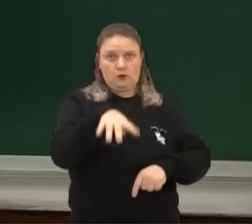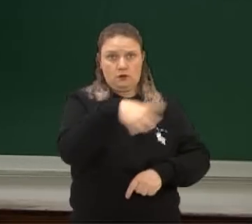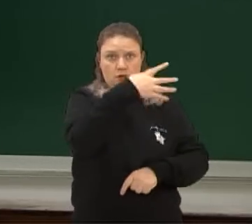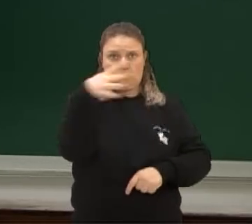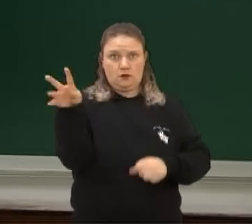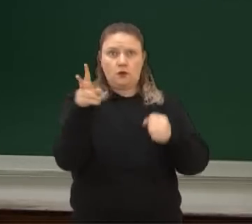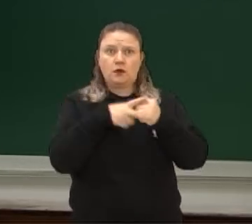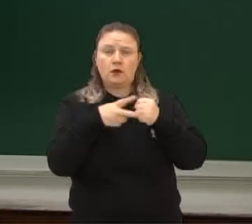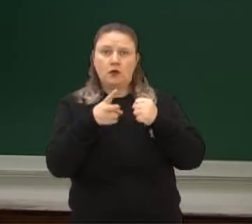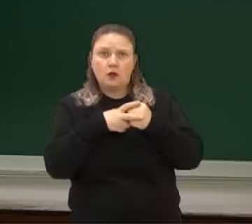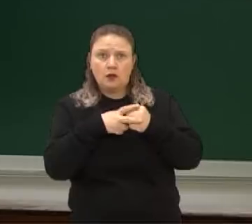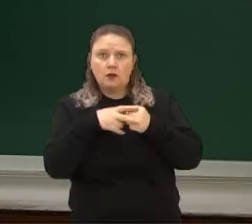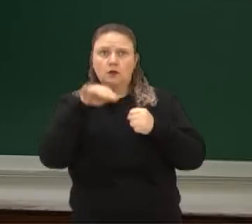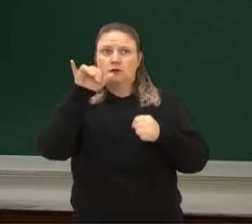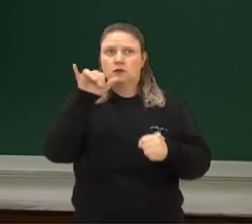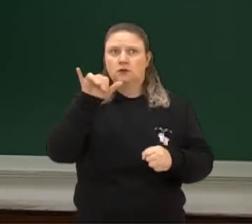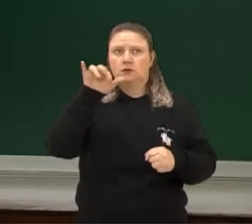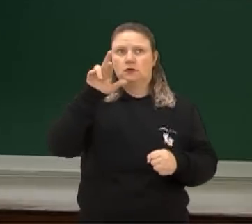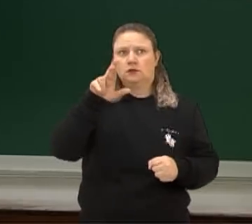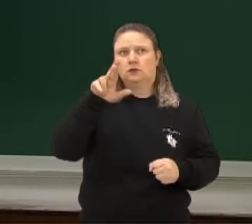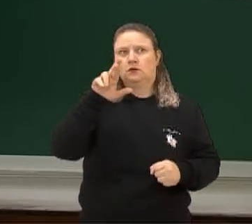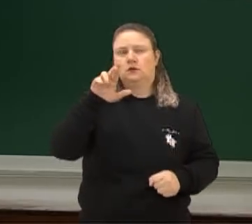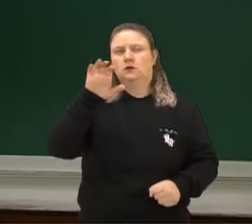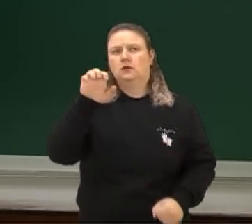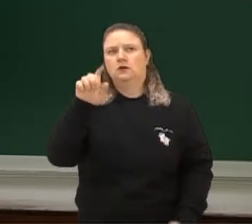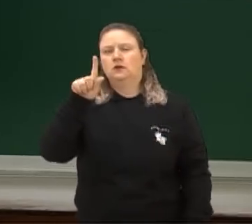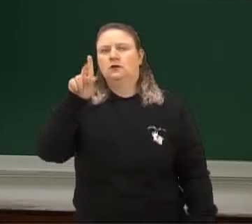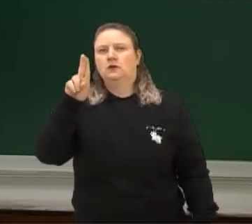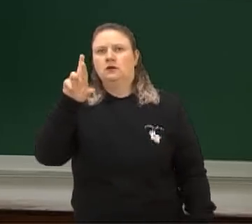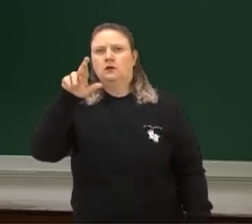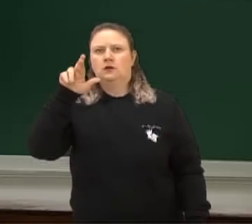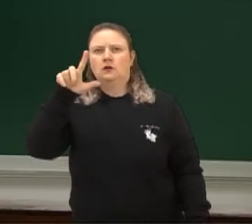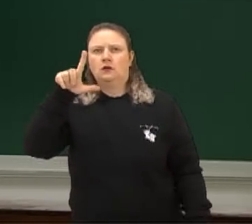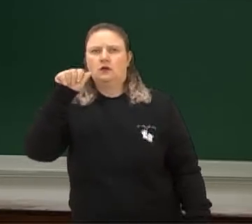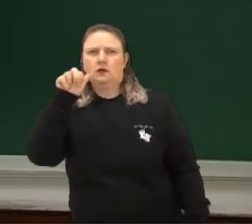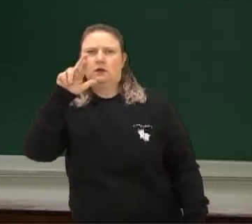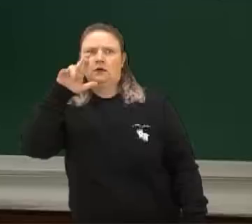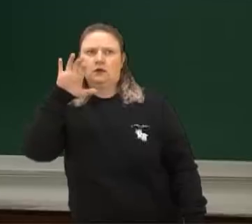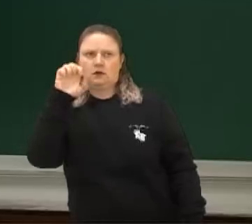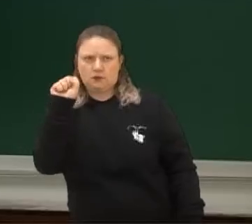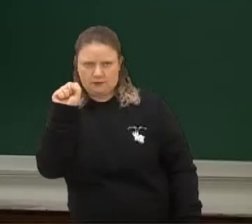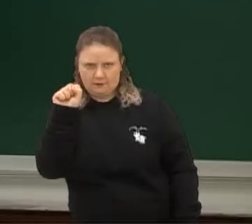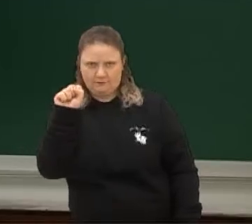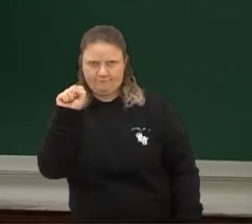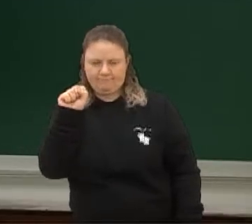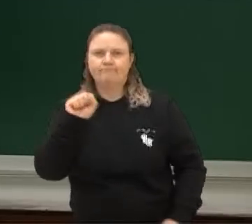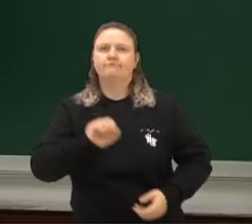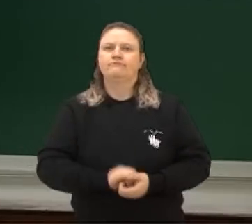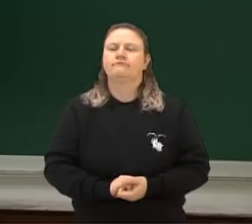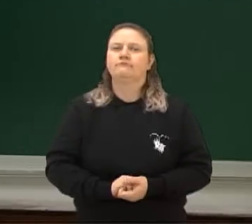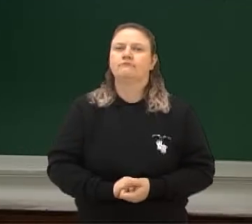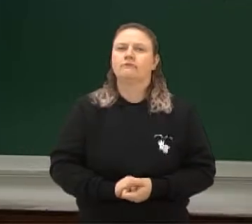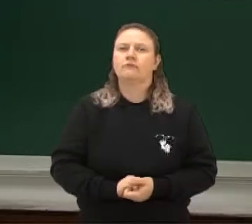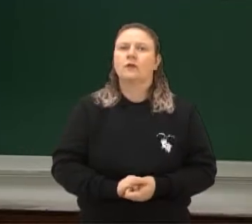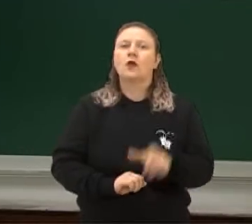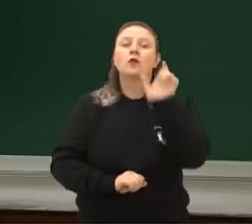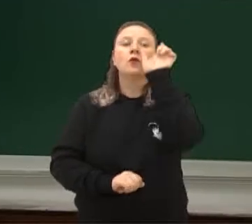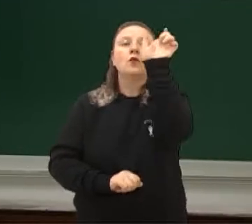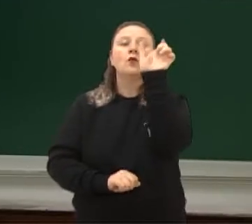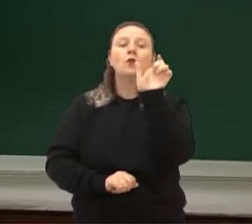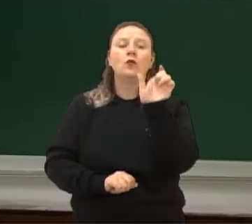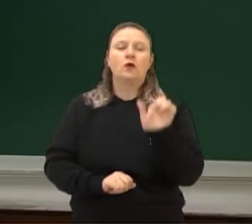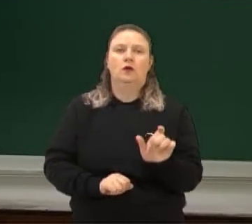inglês. Você vai usar caso você não saiba como é o particípio passado desses verbos aqui. Nenhum desses verbos